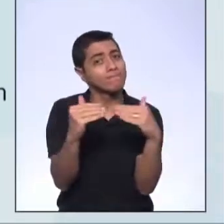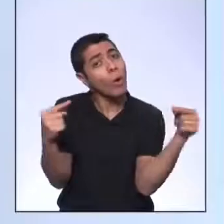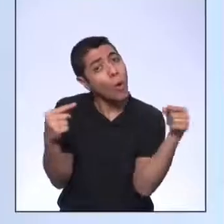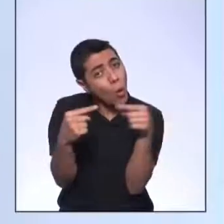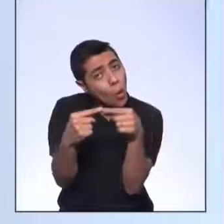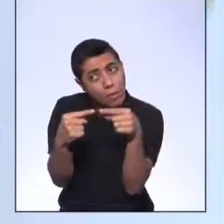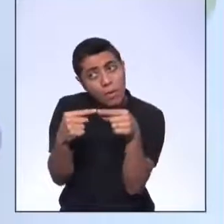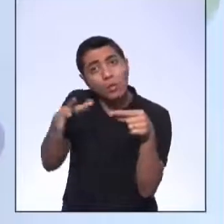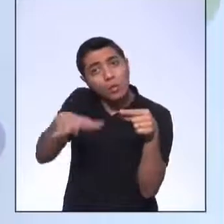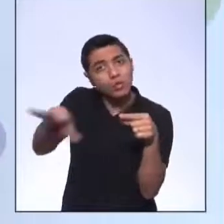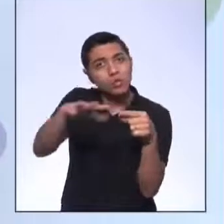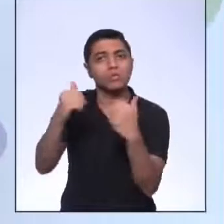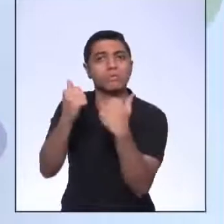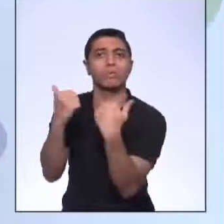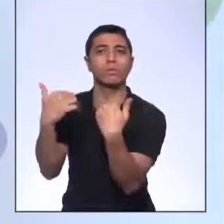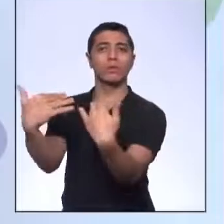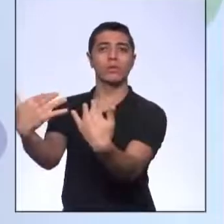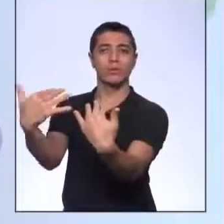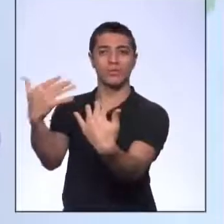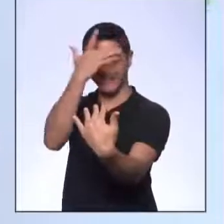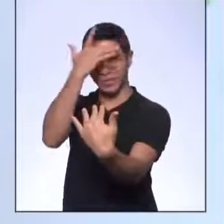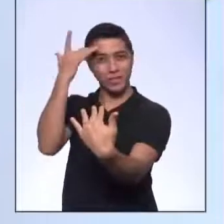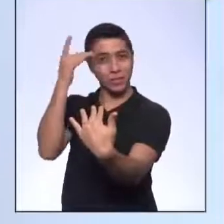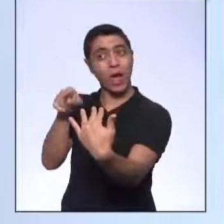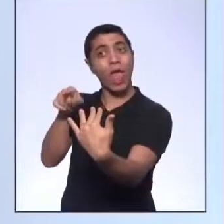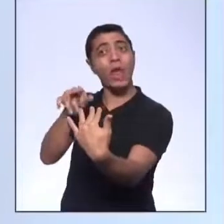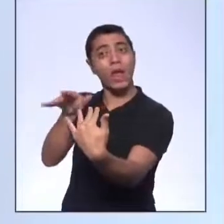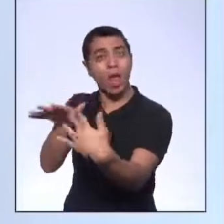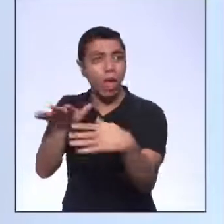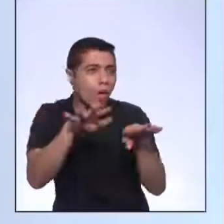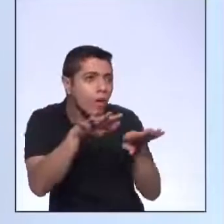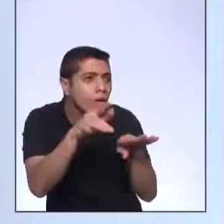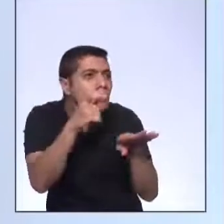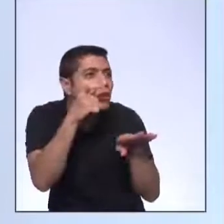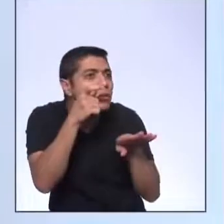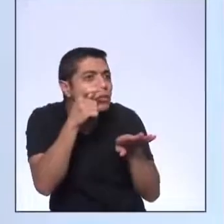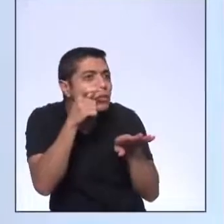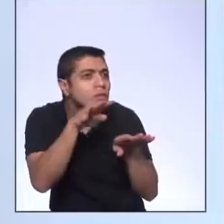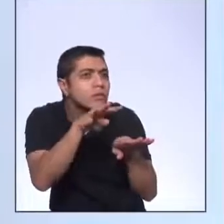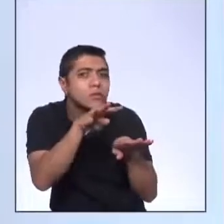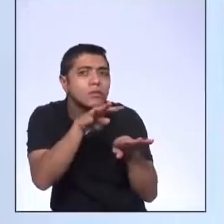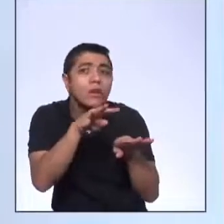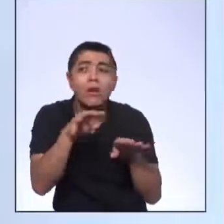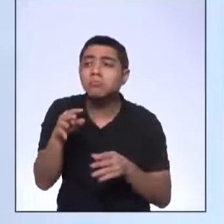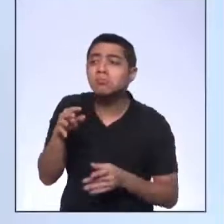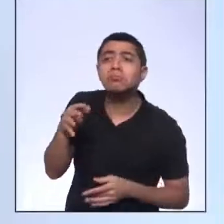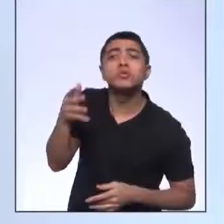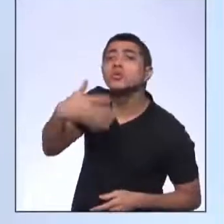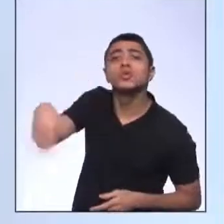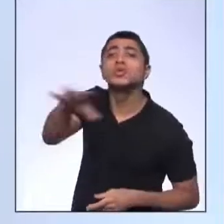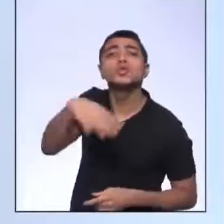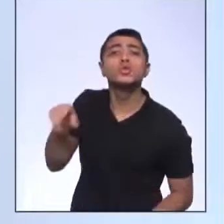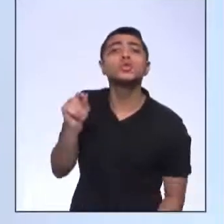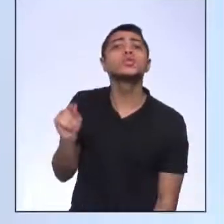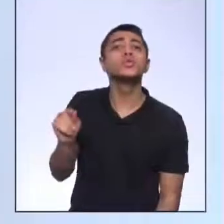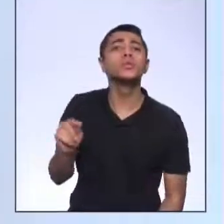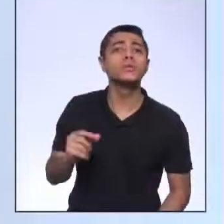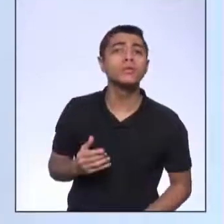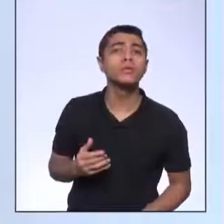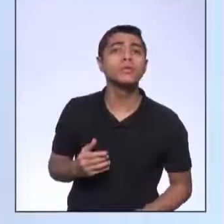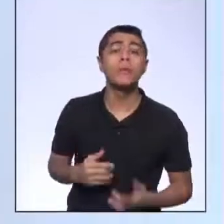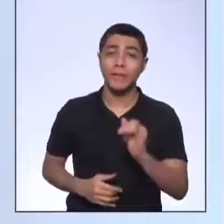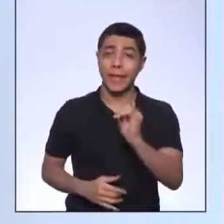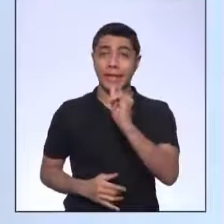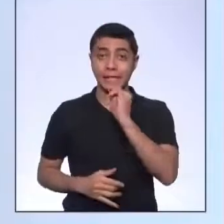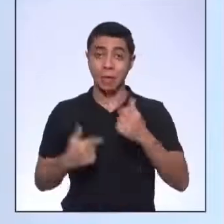estou querendo colocar o festival de dança para um público jovem então gente como